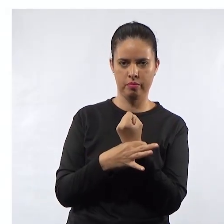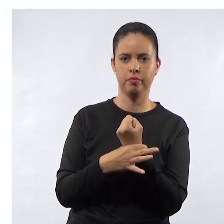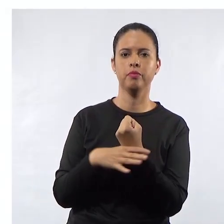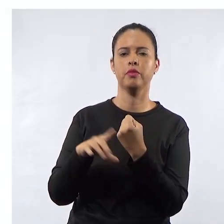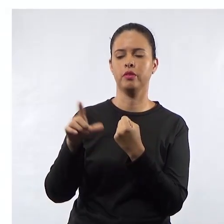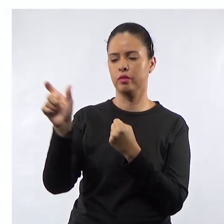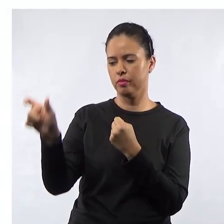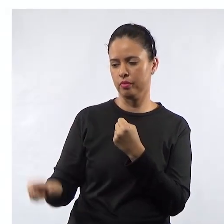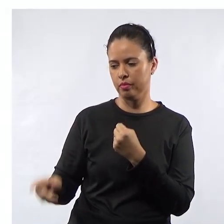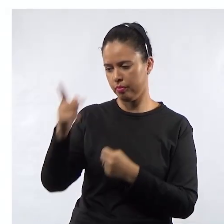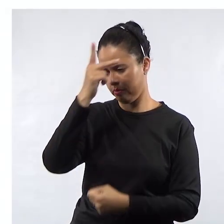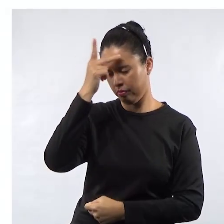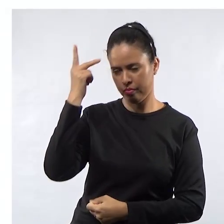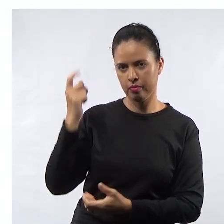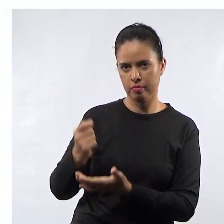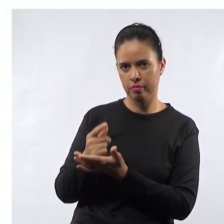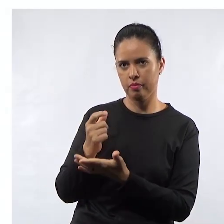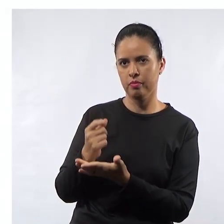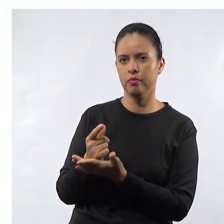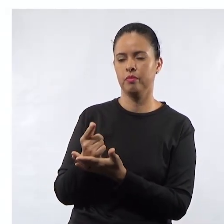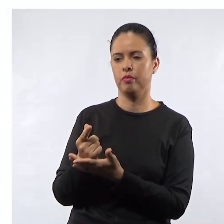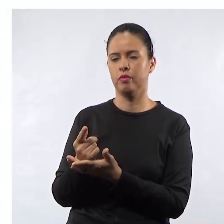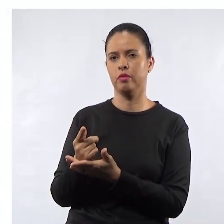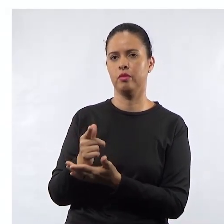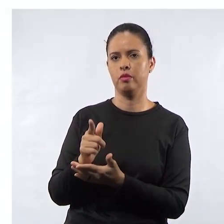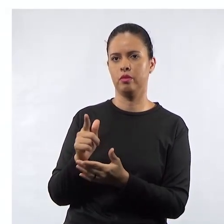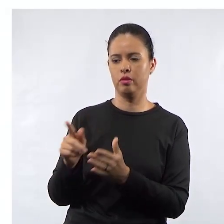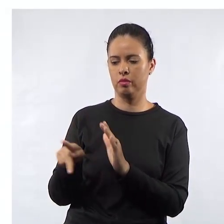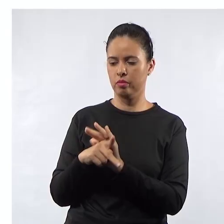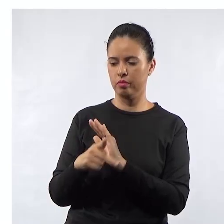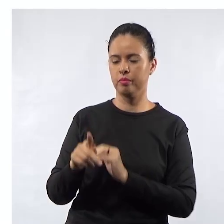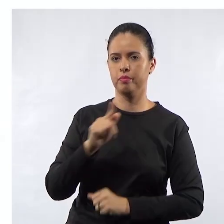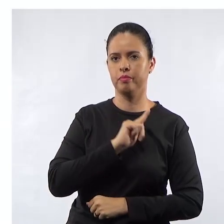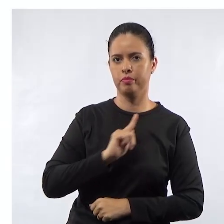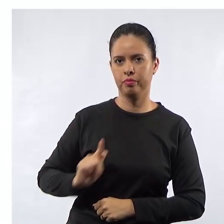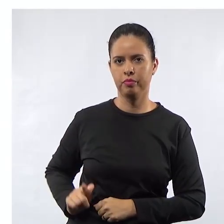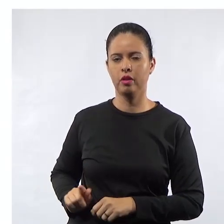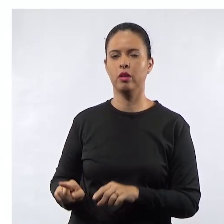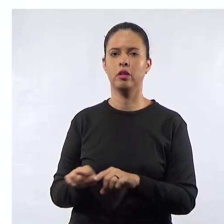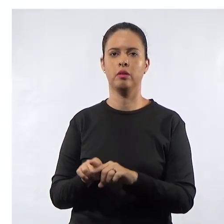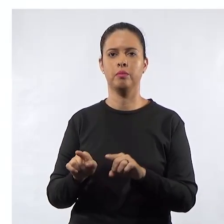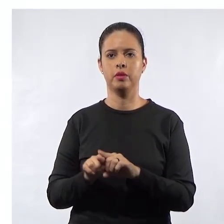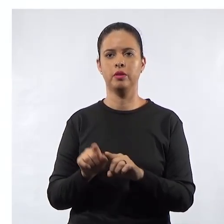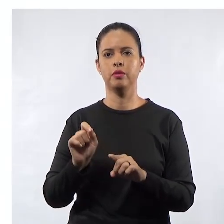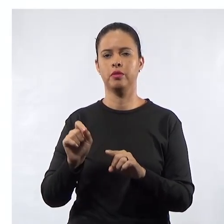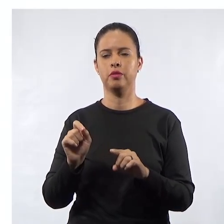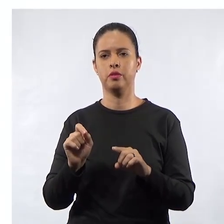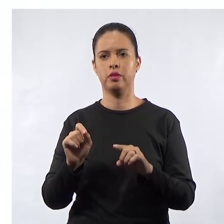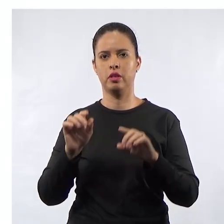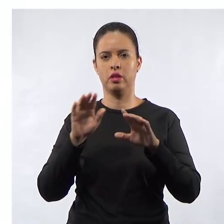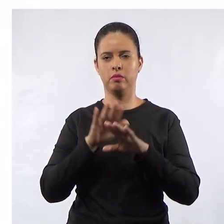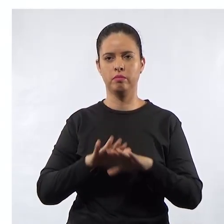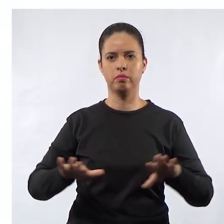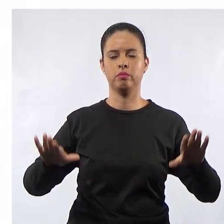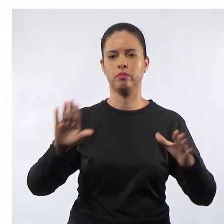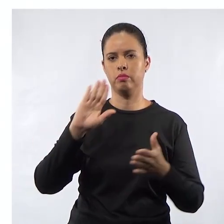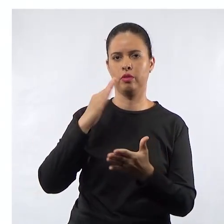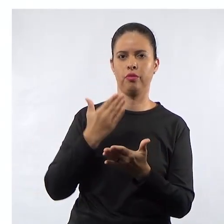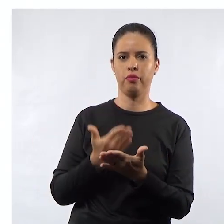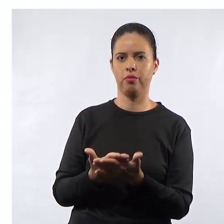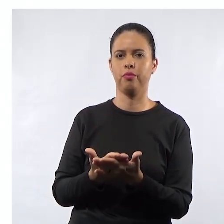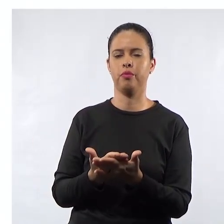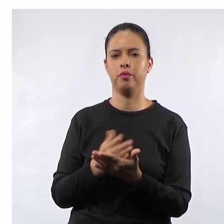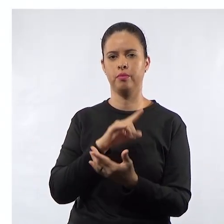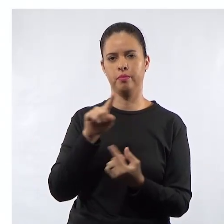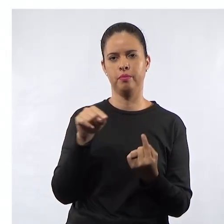é da defesa do consumidor pelo Estado, tá? Também o princípio da harmonia nas relações de consumo, tá? Que diz aí